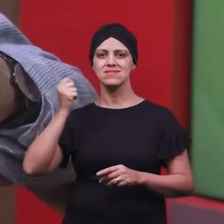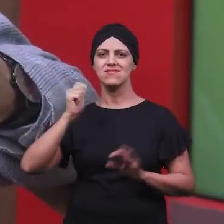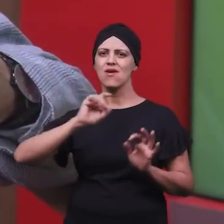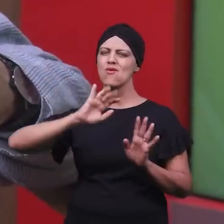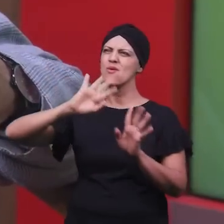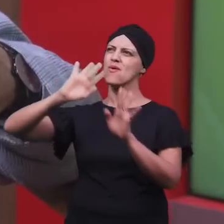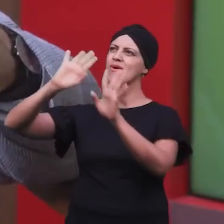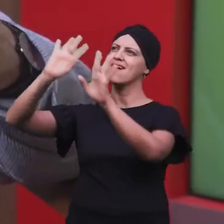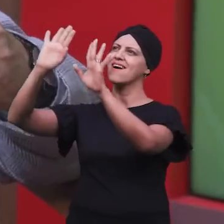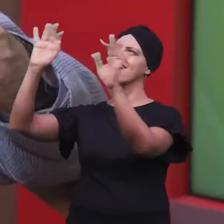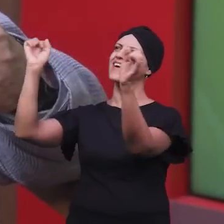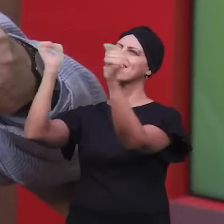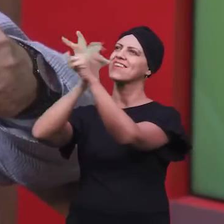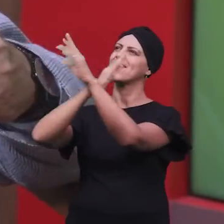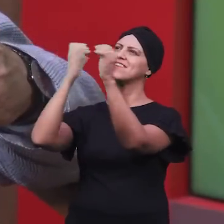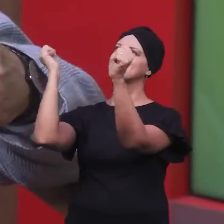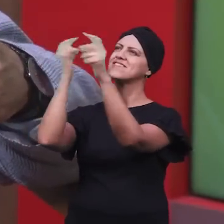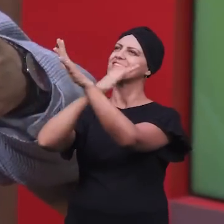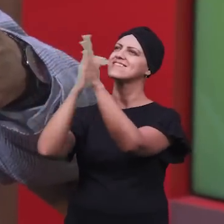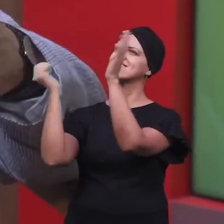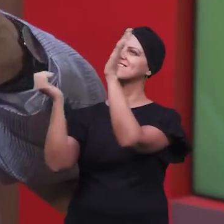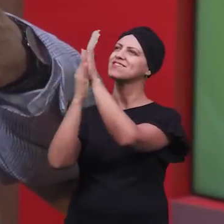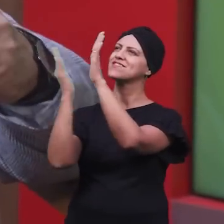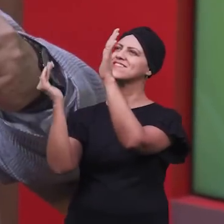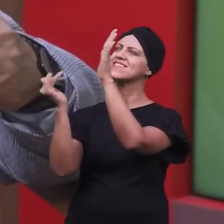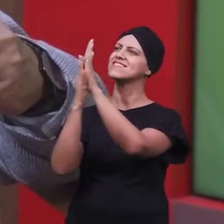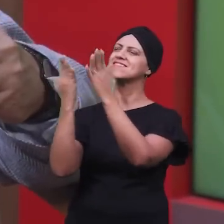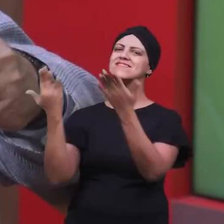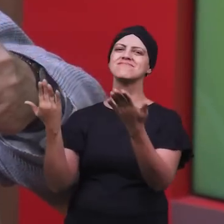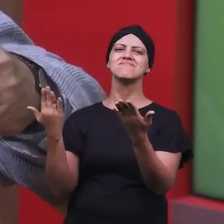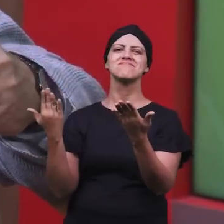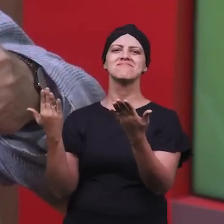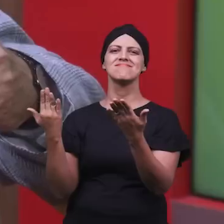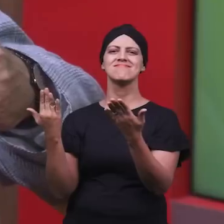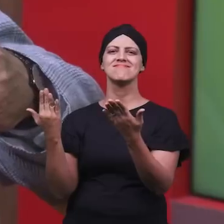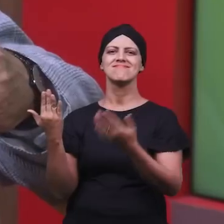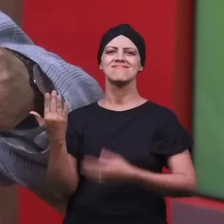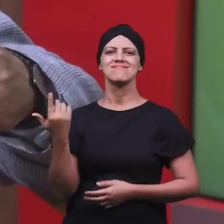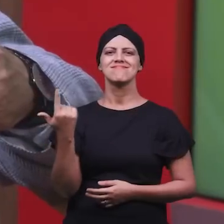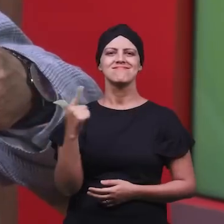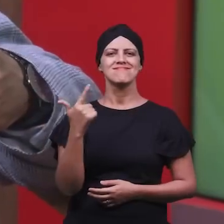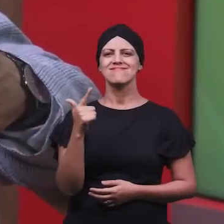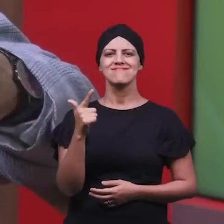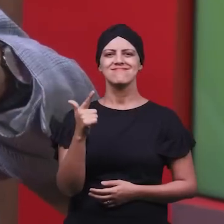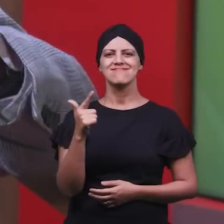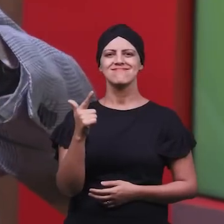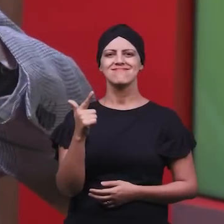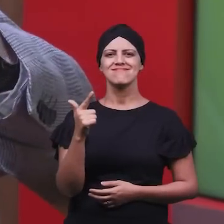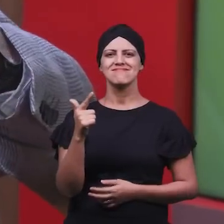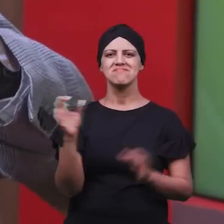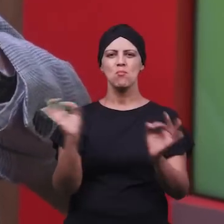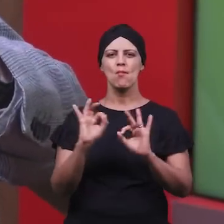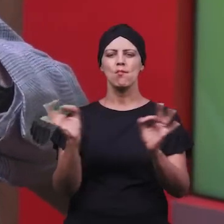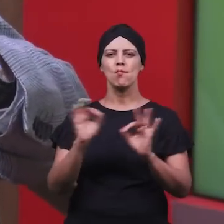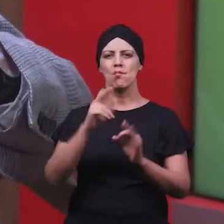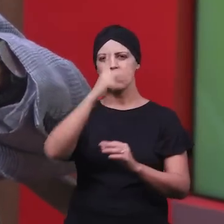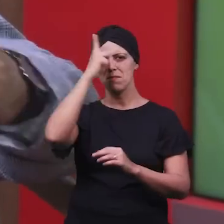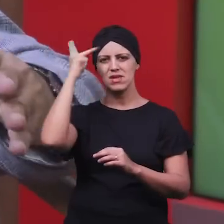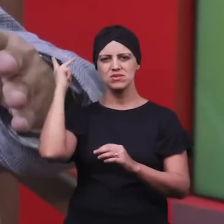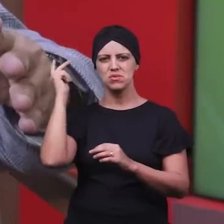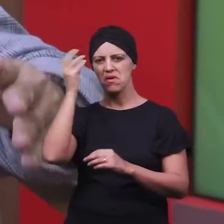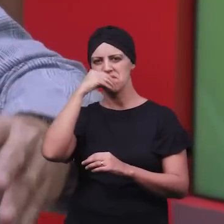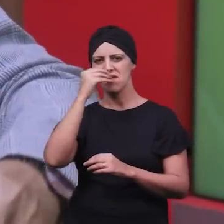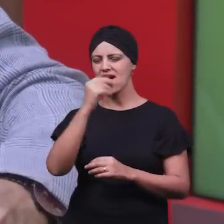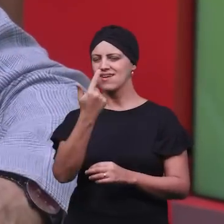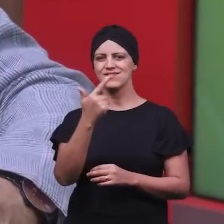de olhos, glorificando, louvando o Senhor, e como diz o texto, não haverá nela